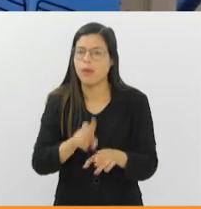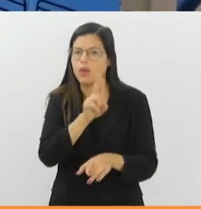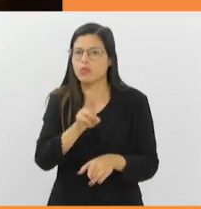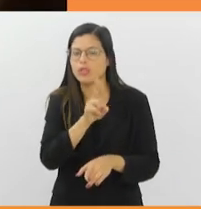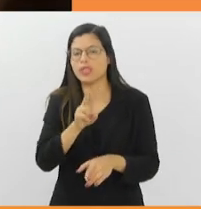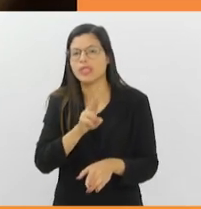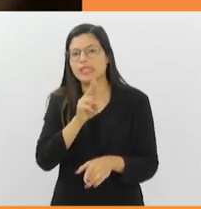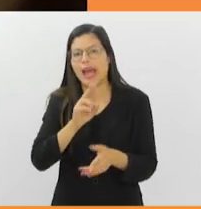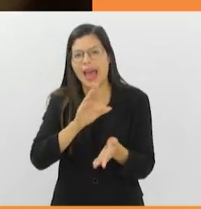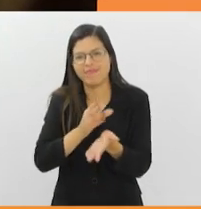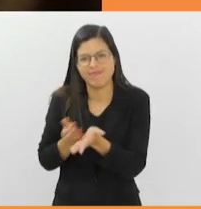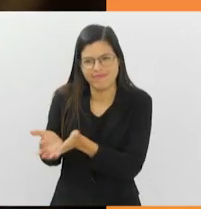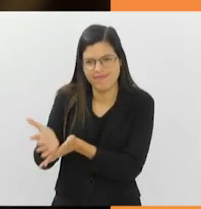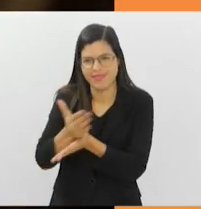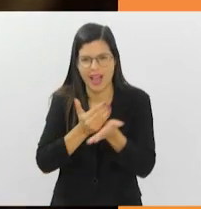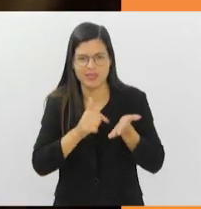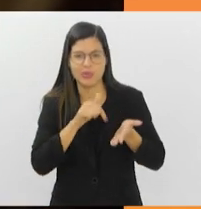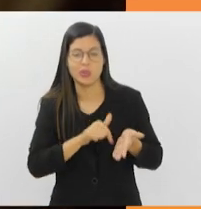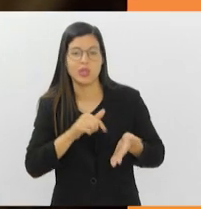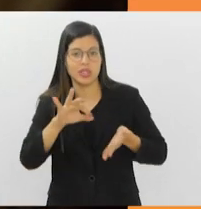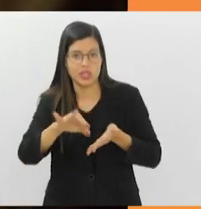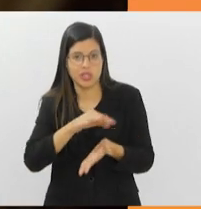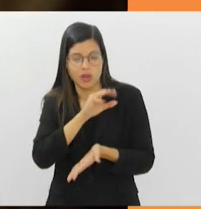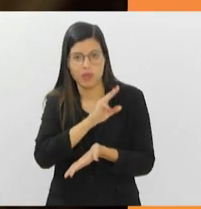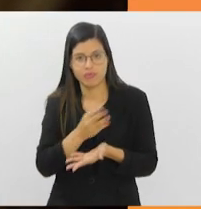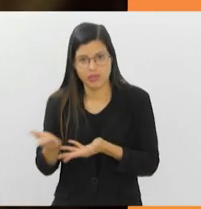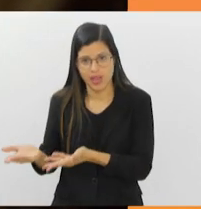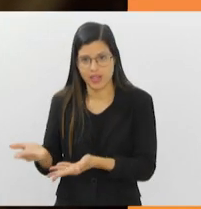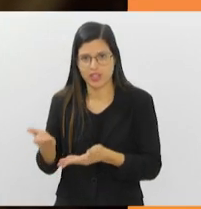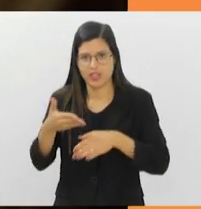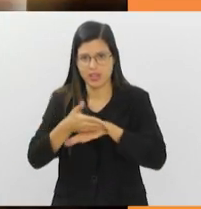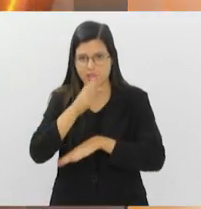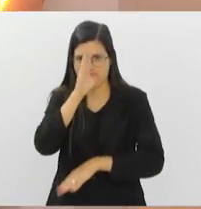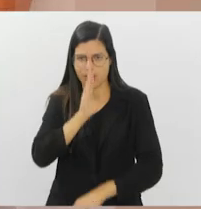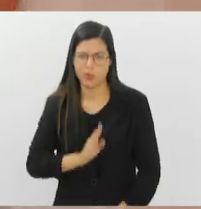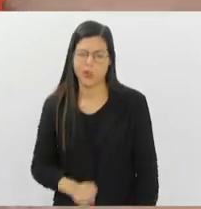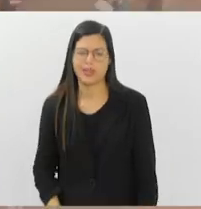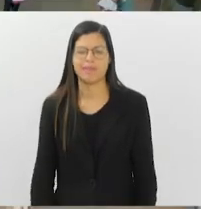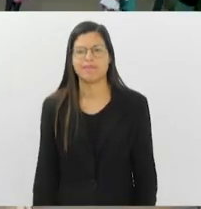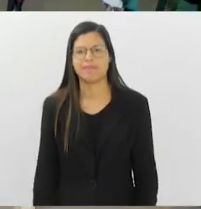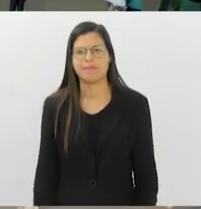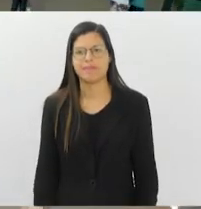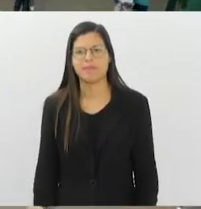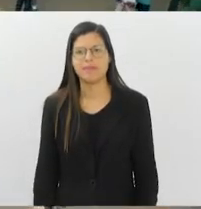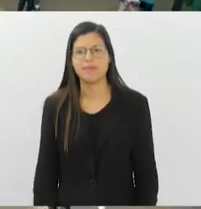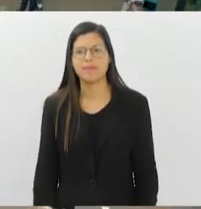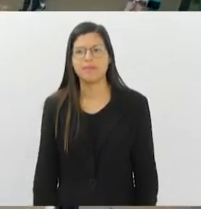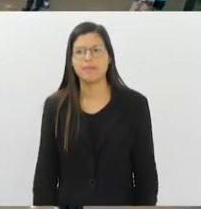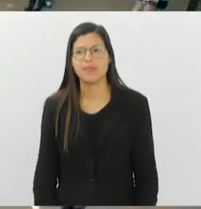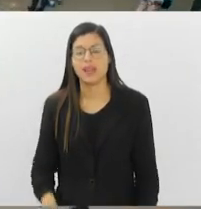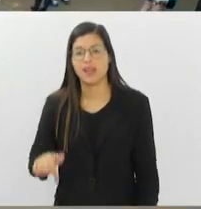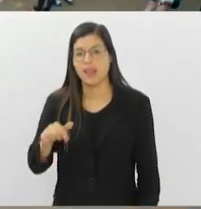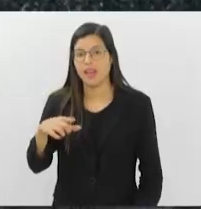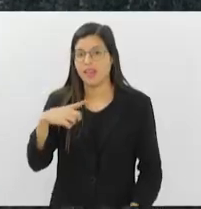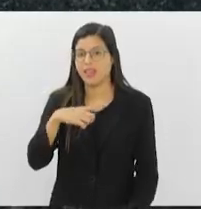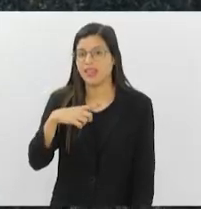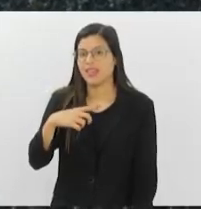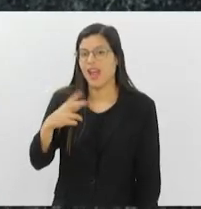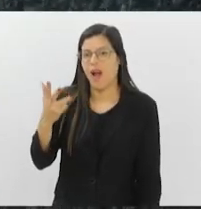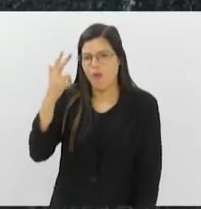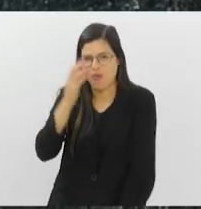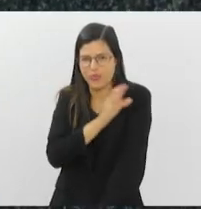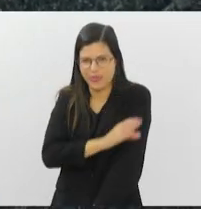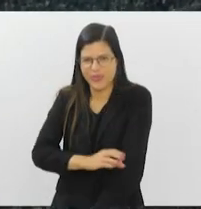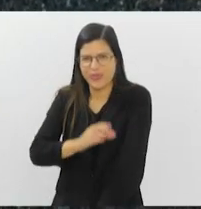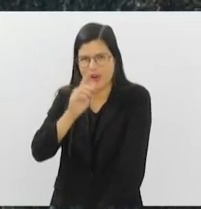público inscrições pelo site o acesso é gratuito além da imersão na cultura alemã a